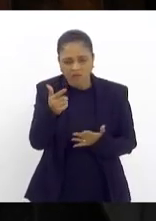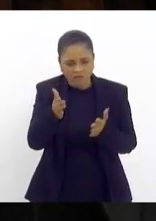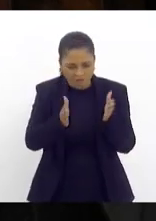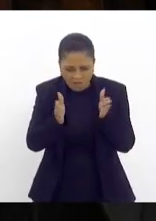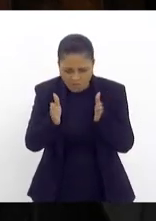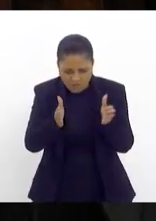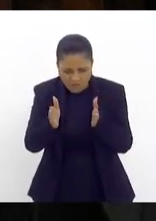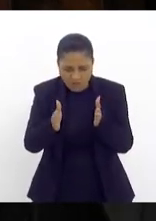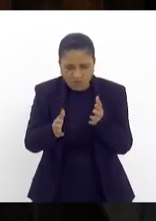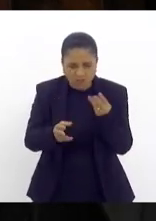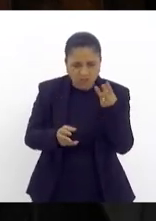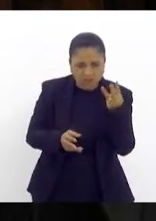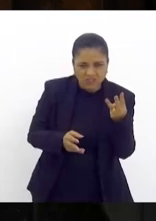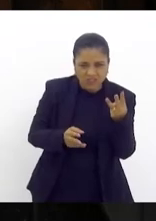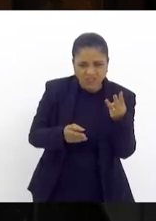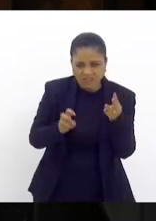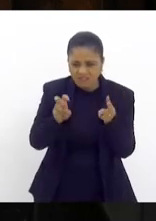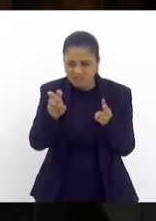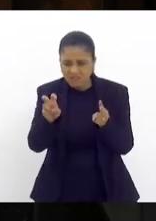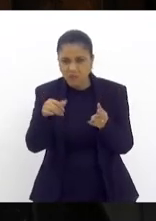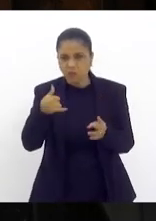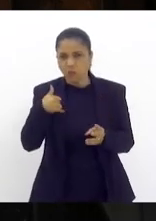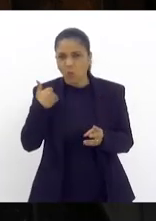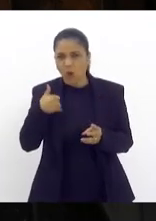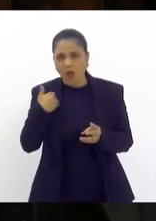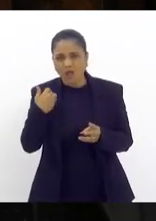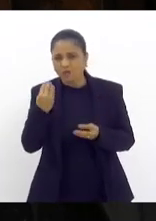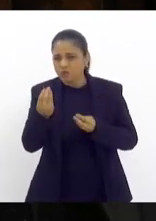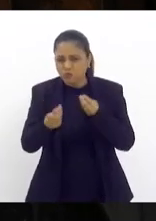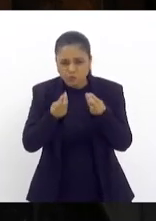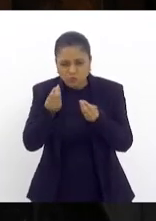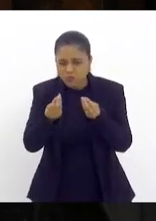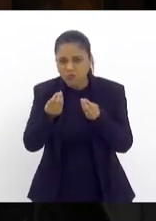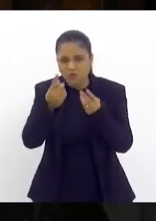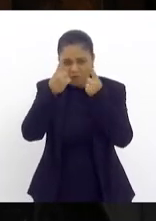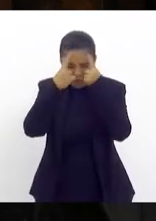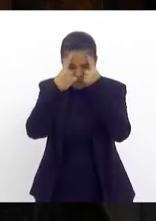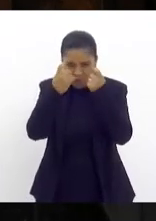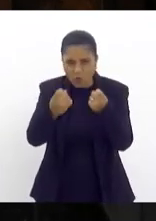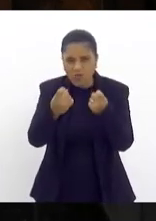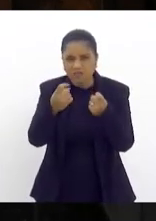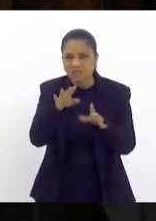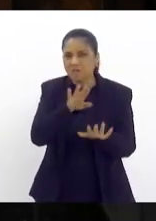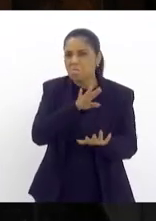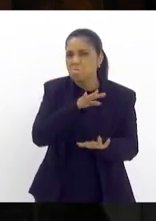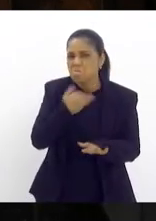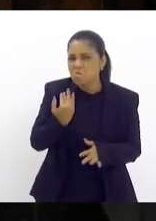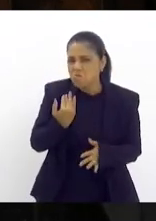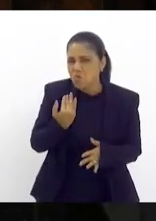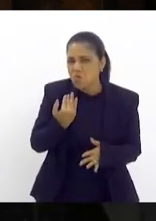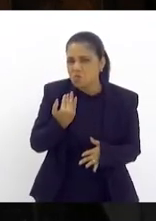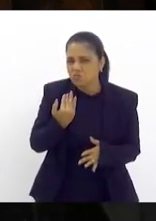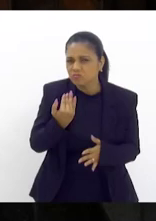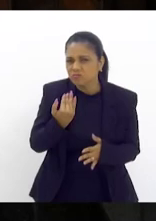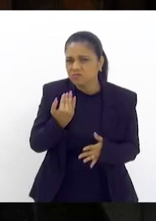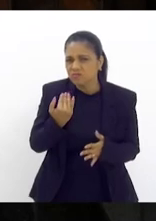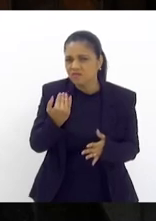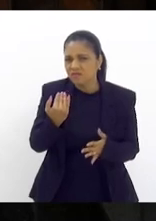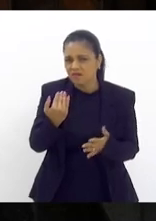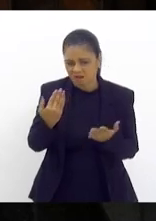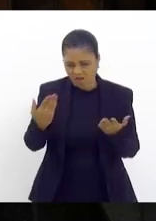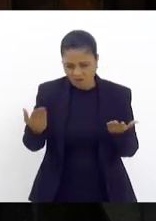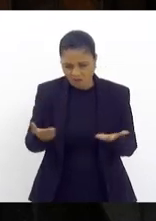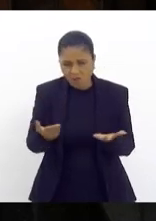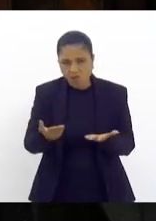anos tão violentada, agredida e mortas, como aconteceu em